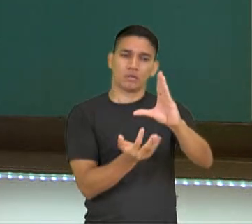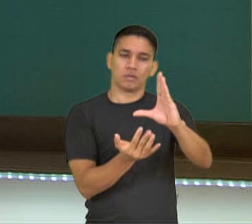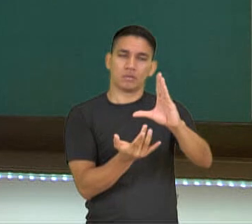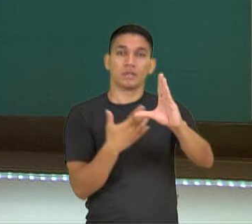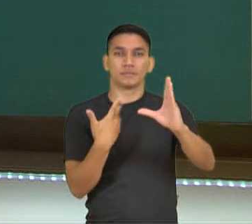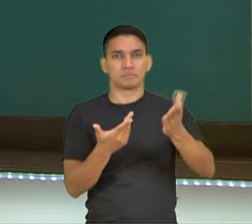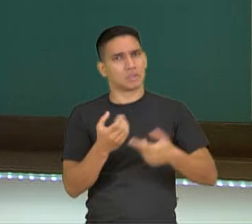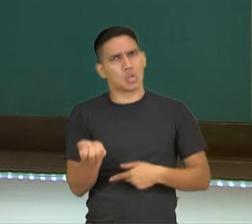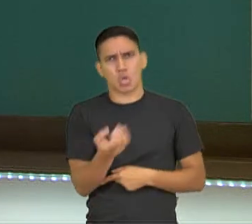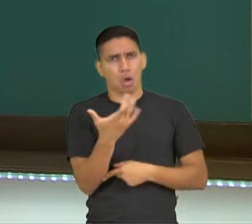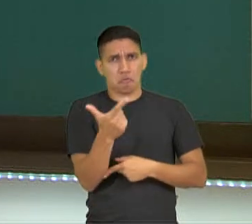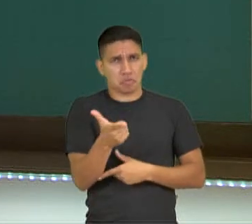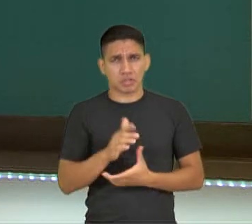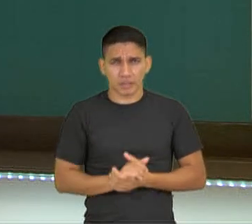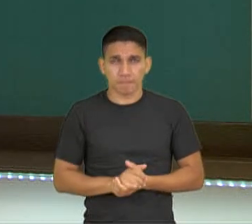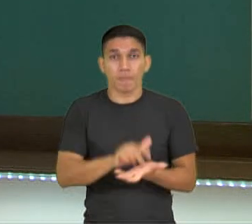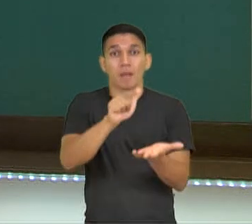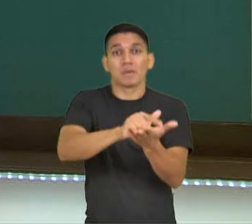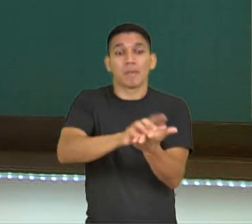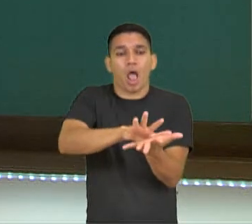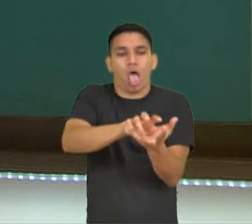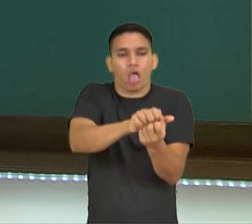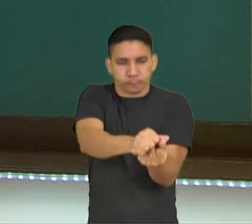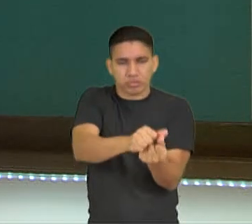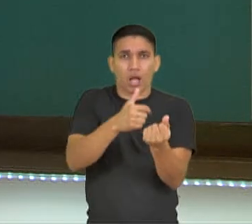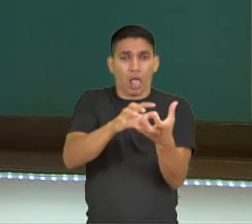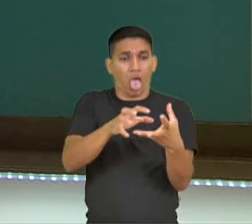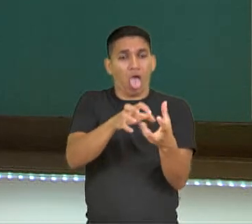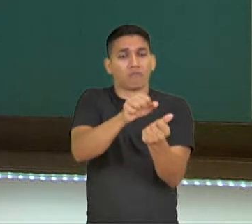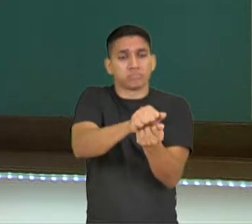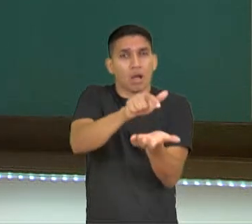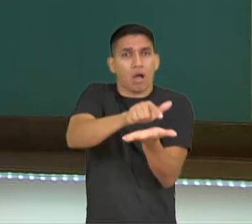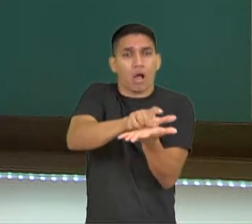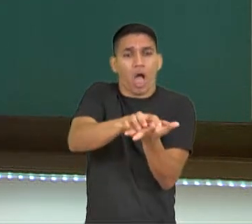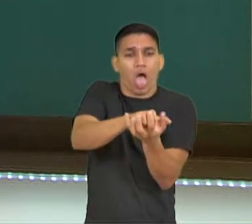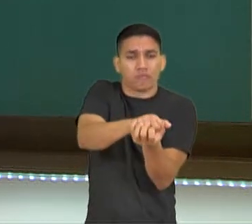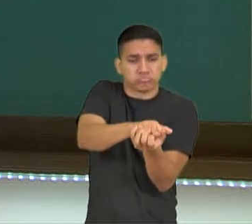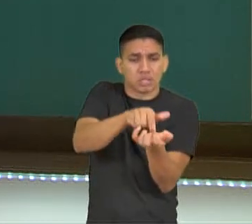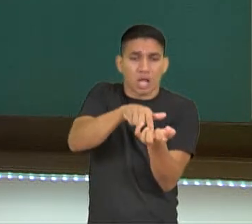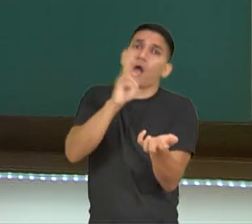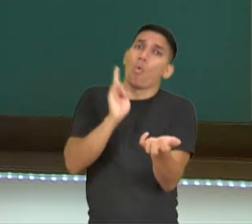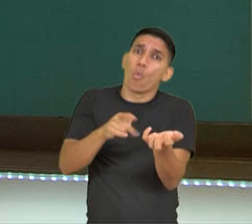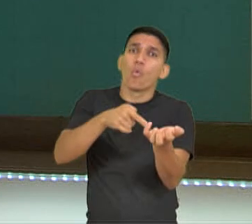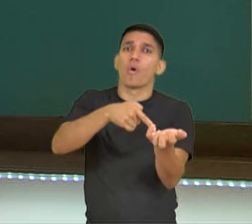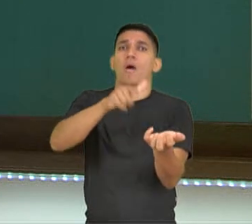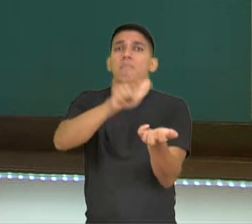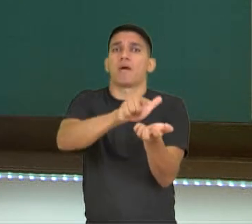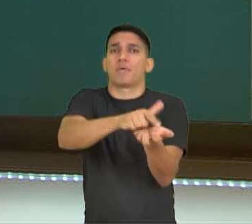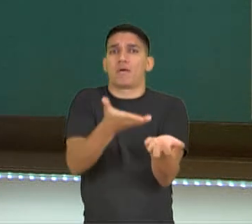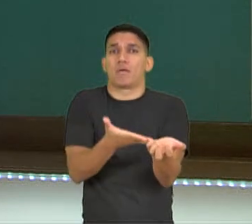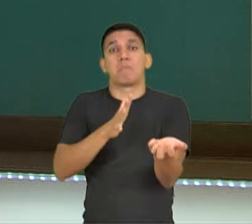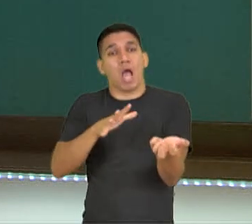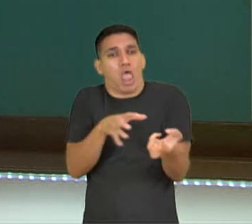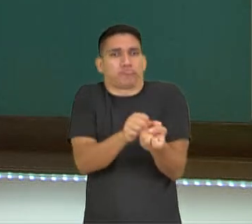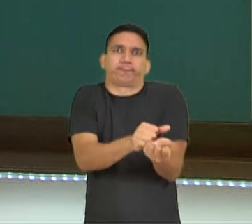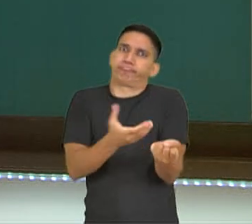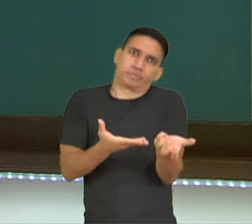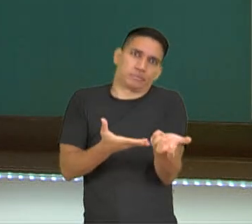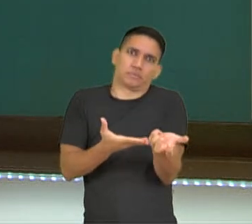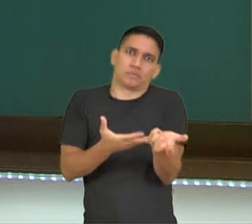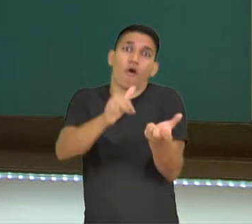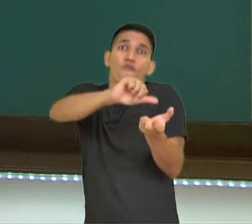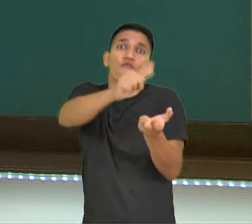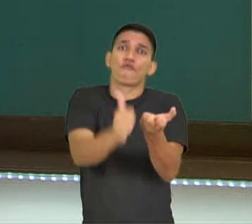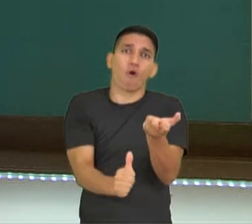papel amassado, eu amassei a folha de papel, o que acontece? Eu continuo tendo papel, só que agora é amassado.